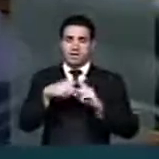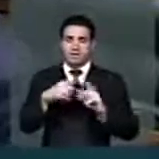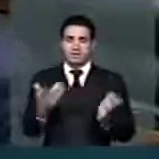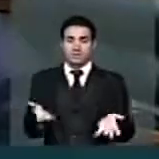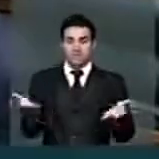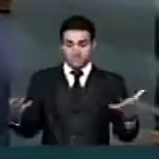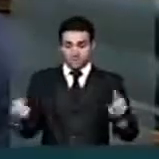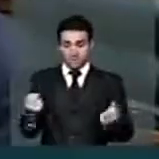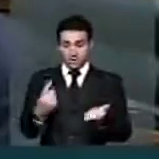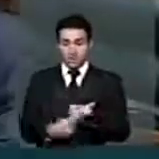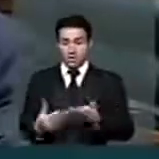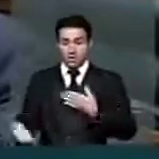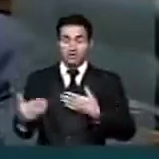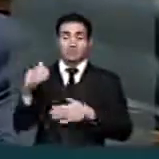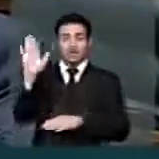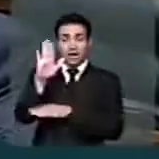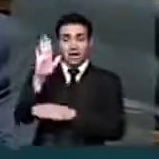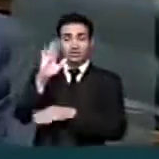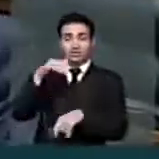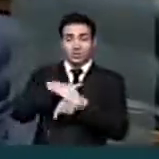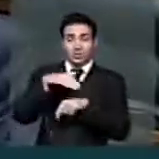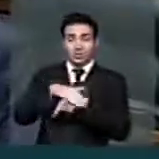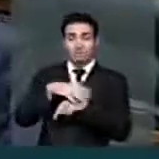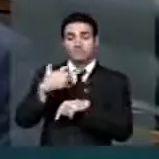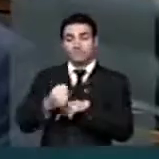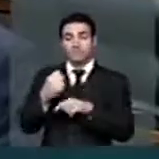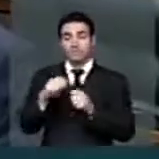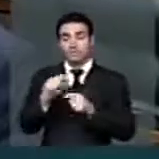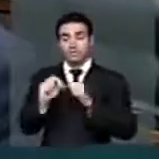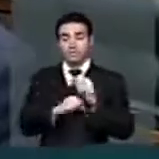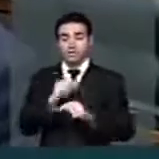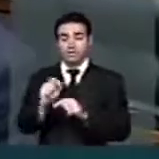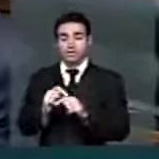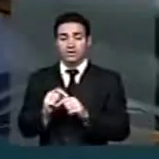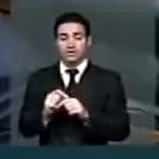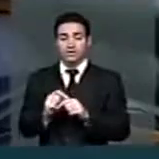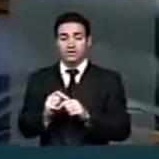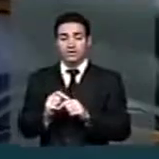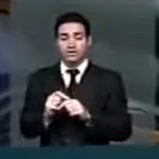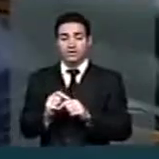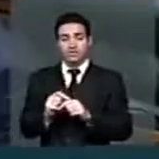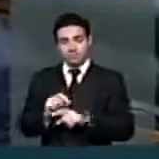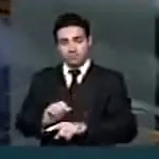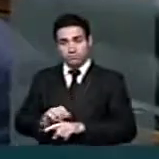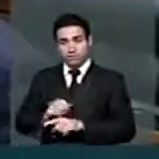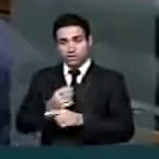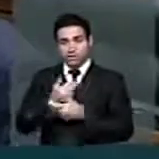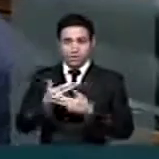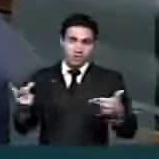noite de hoje, um dia de um gol pró a essa casa. Muito obrigado.